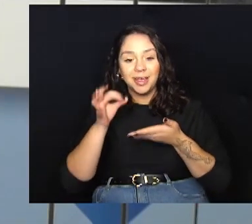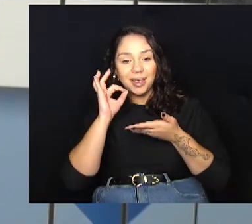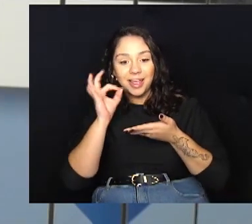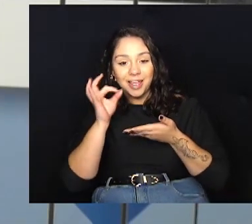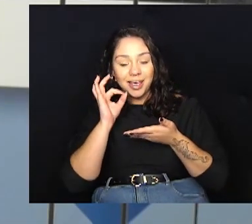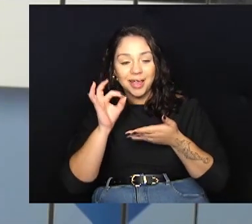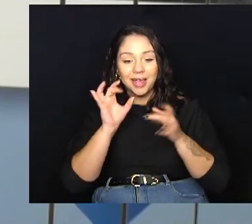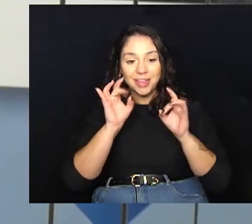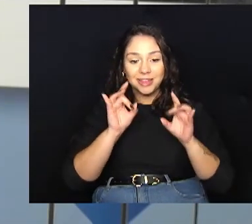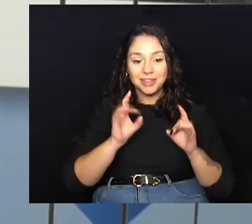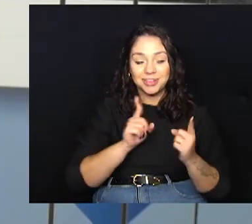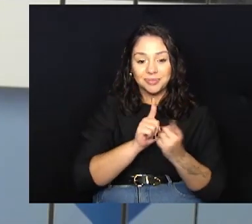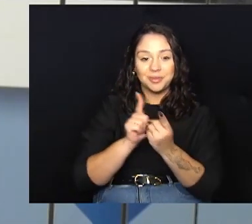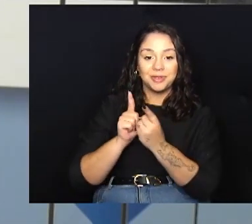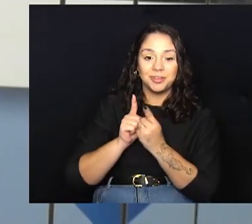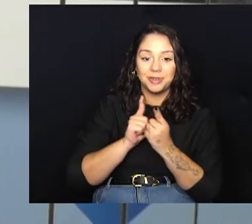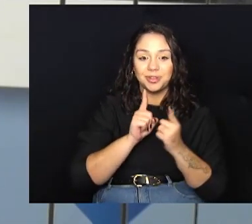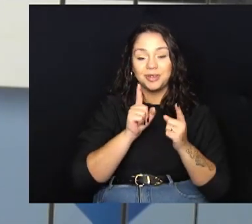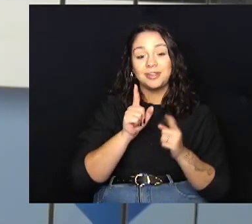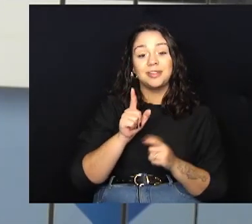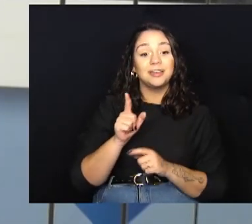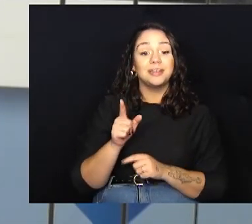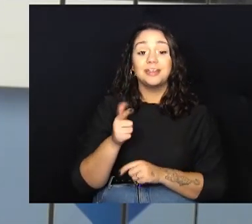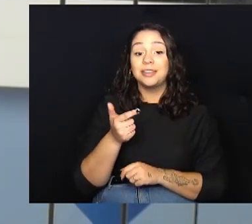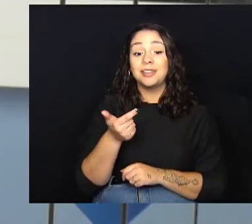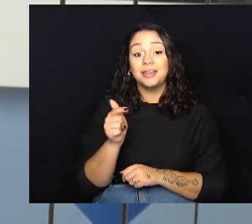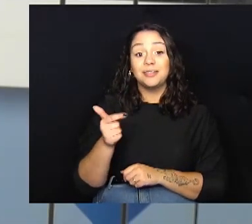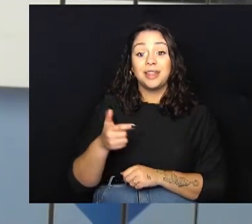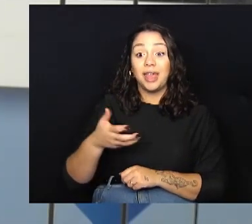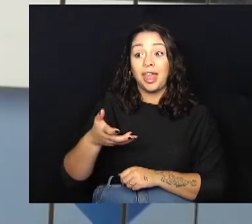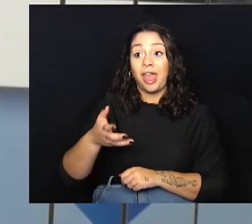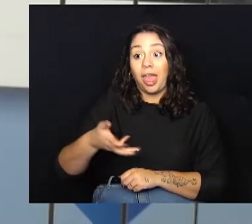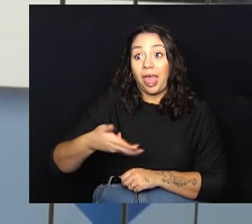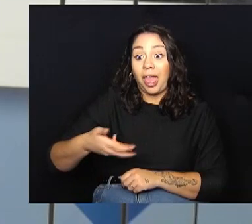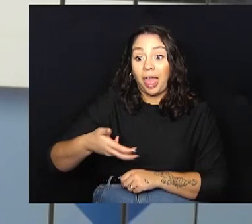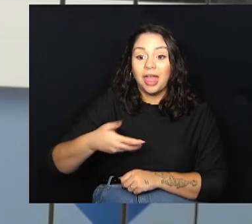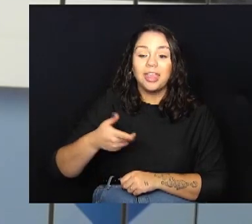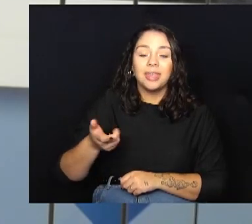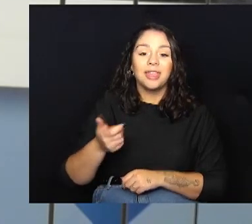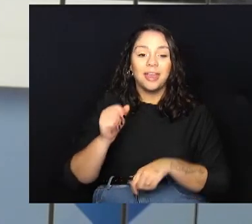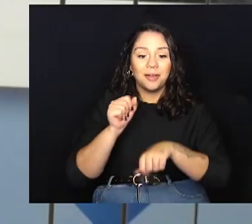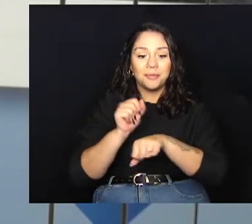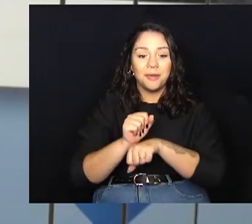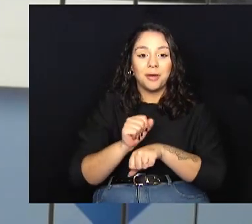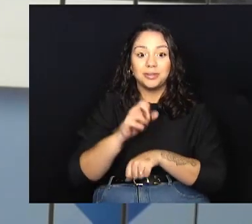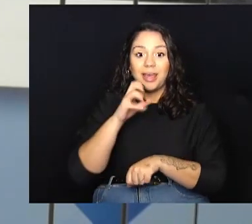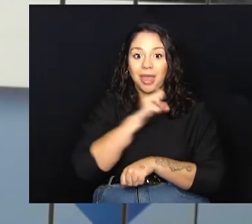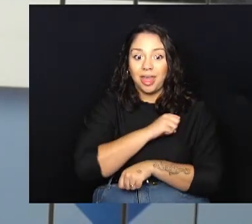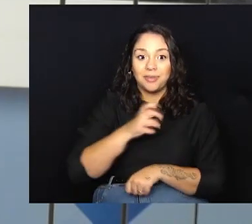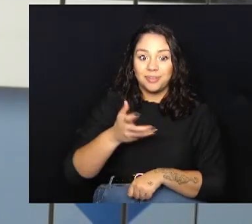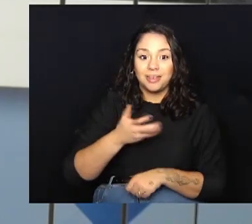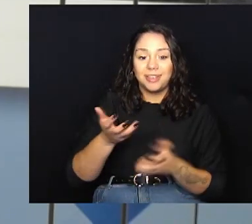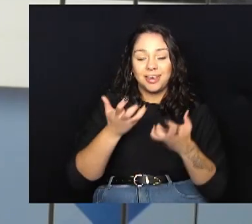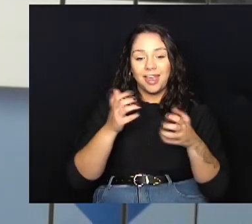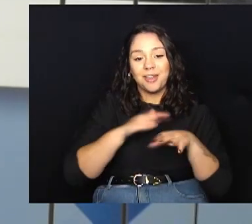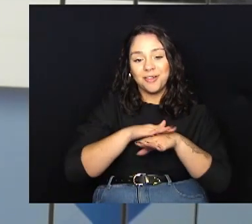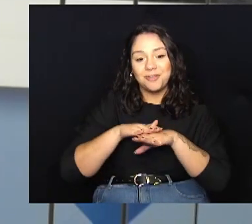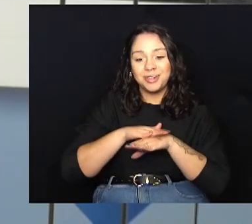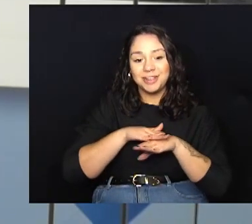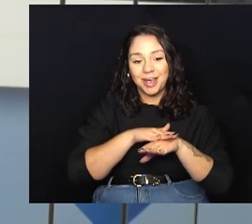para o consumidor que não está com pressa e quer dar uma pausa na correria diária e conversar